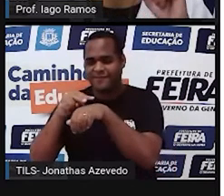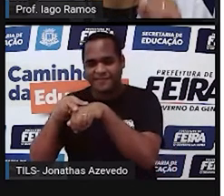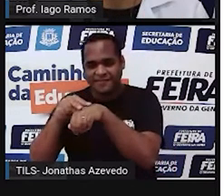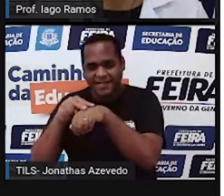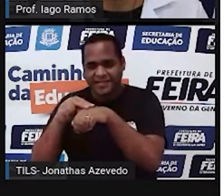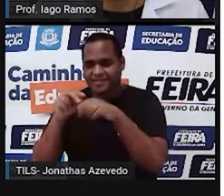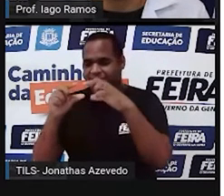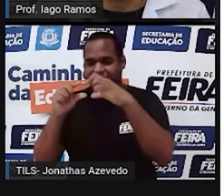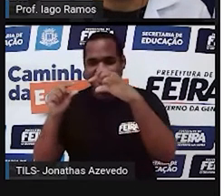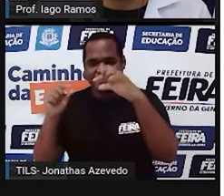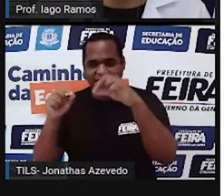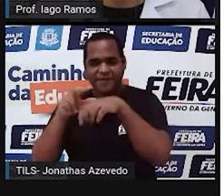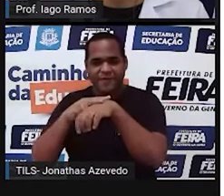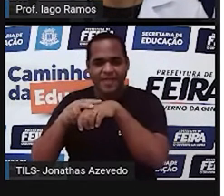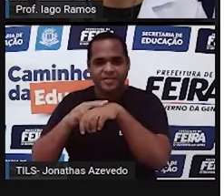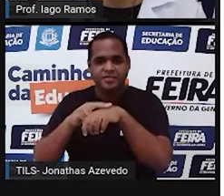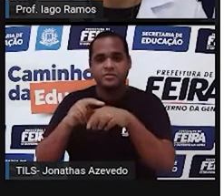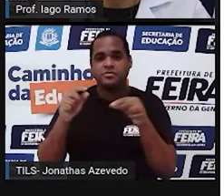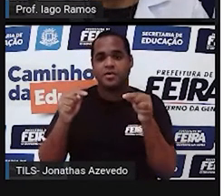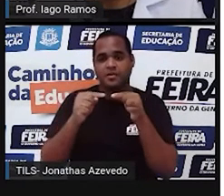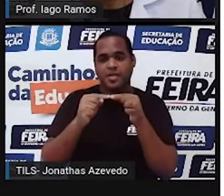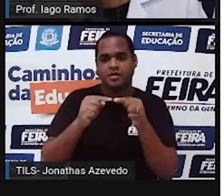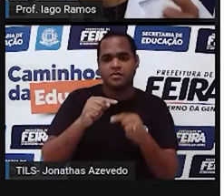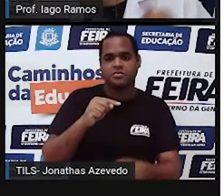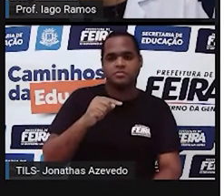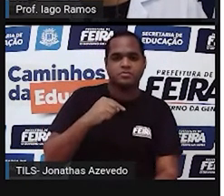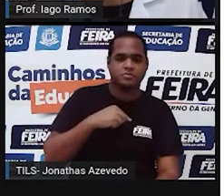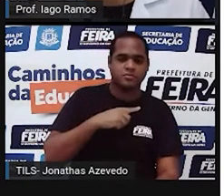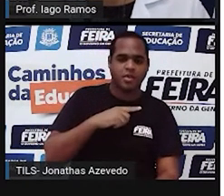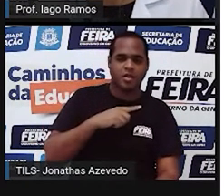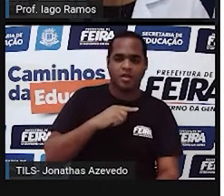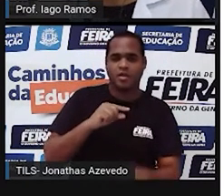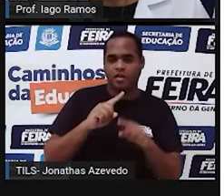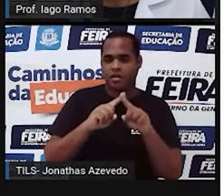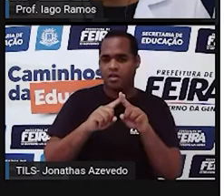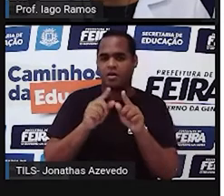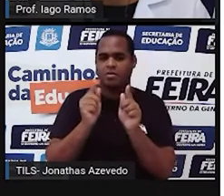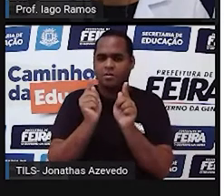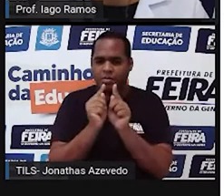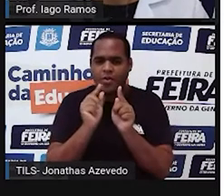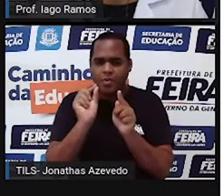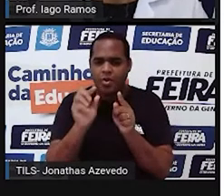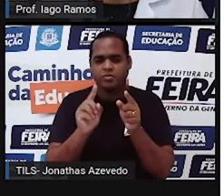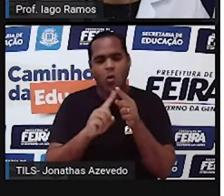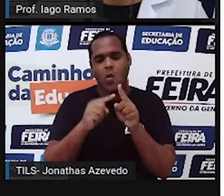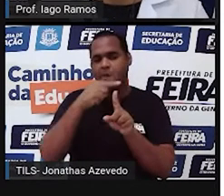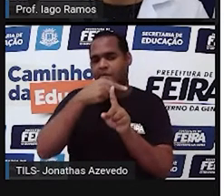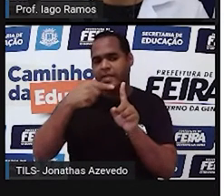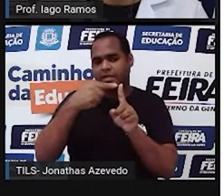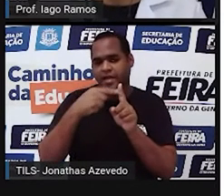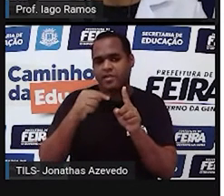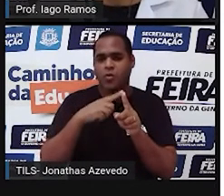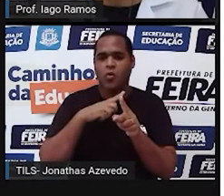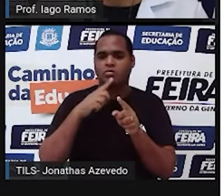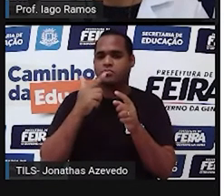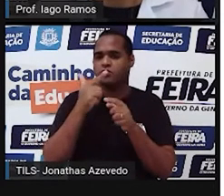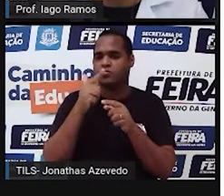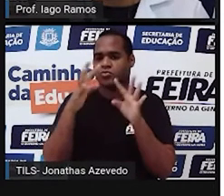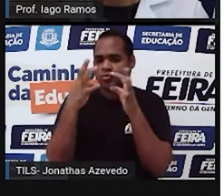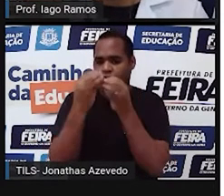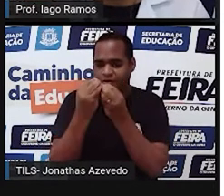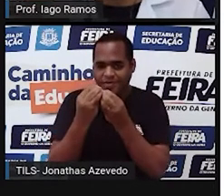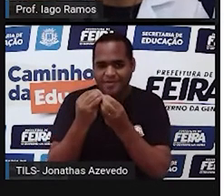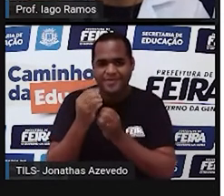né, corresponde letra A, a minoria, letra B, metade, ou corresponde à